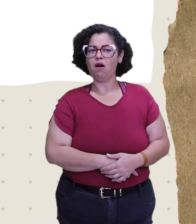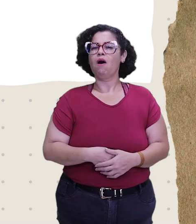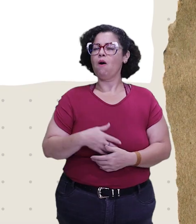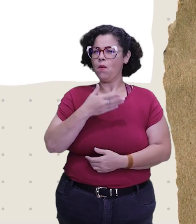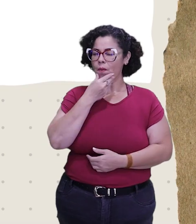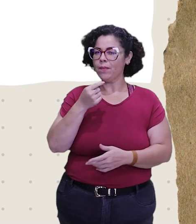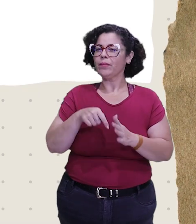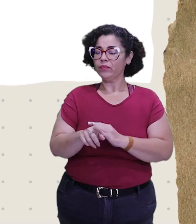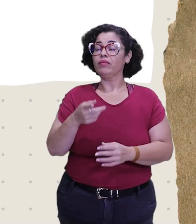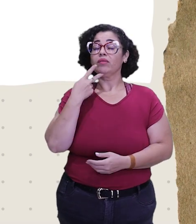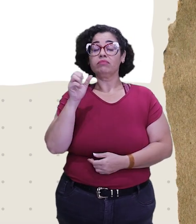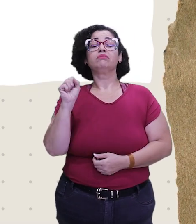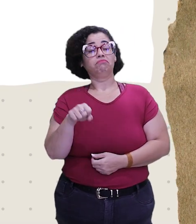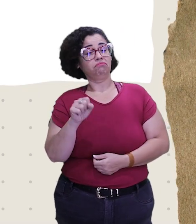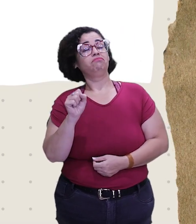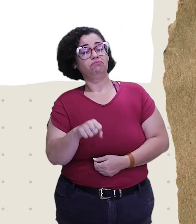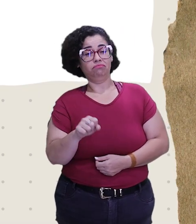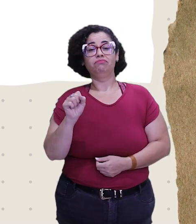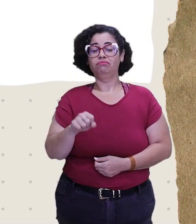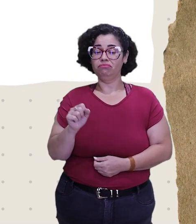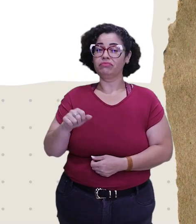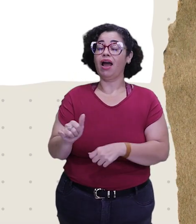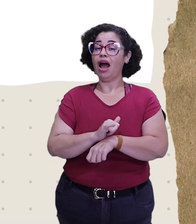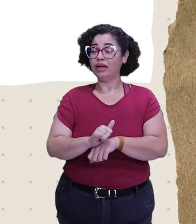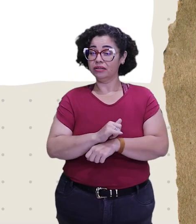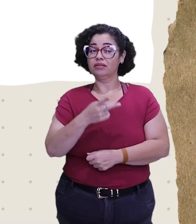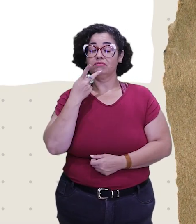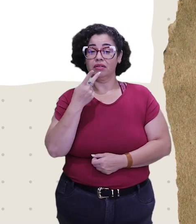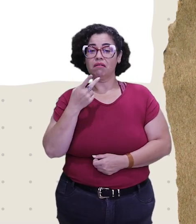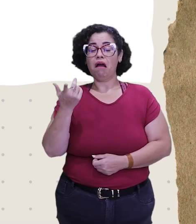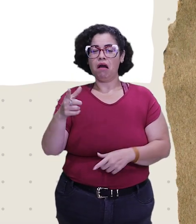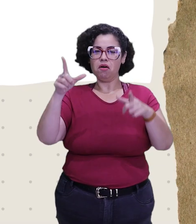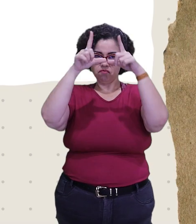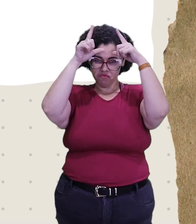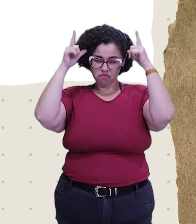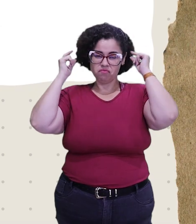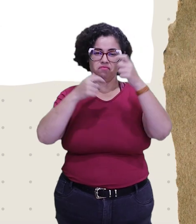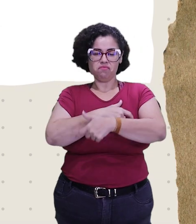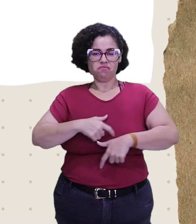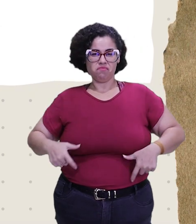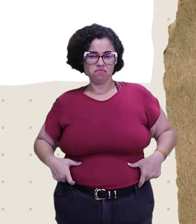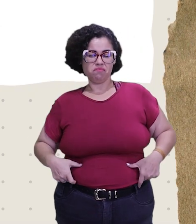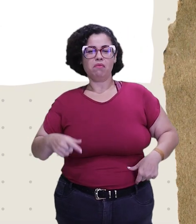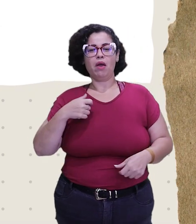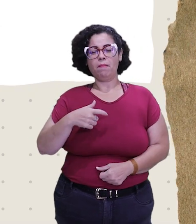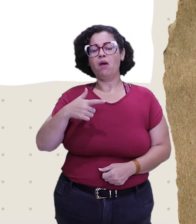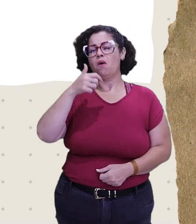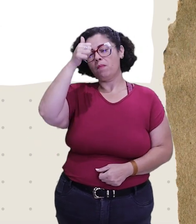Seca fazia que sim com a cabeça, e por vezes diziam: Lampião já rodou nele, Lampião é meu